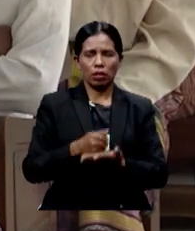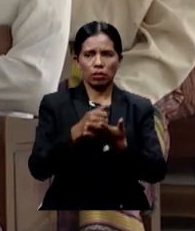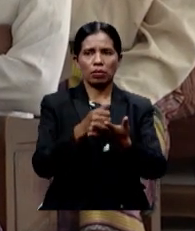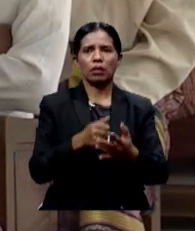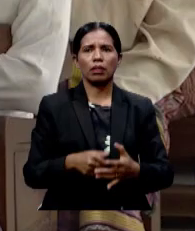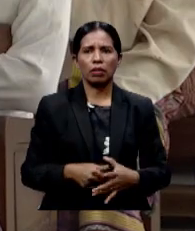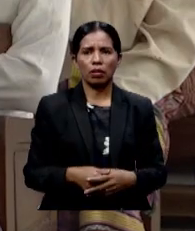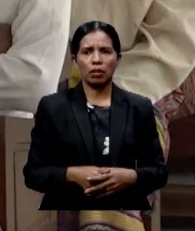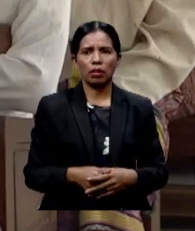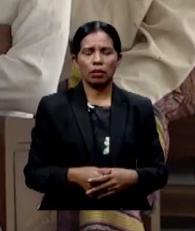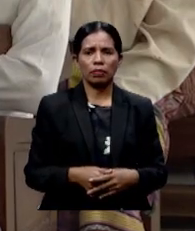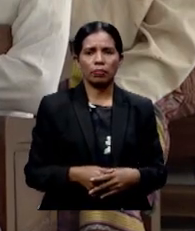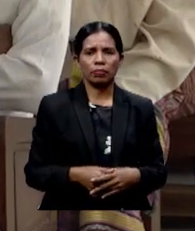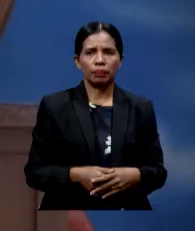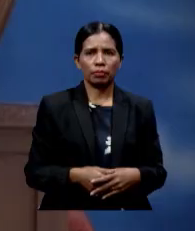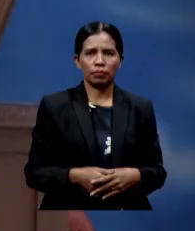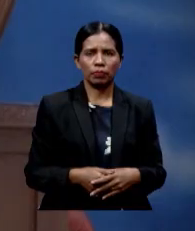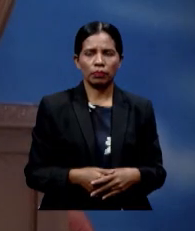Dan ini kita tahu.